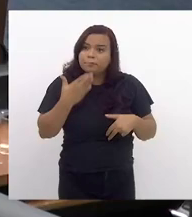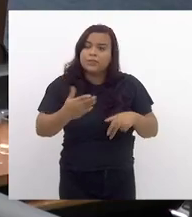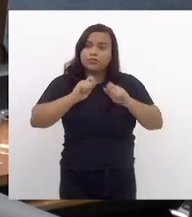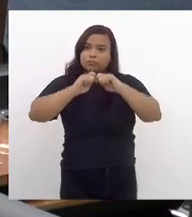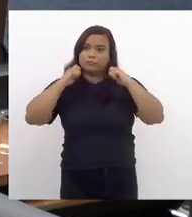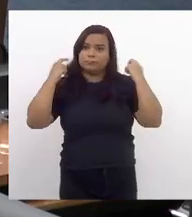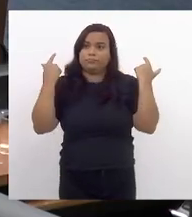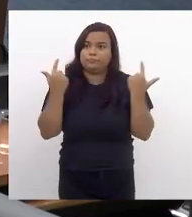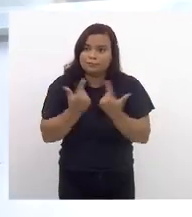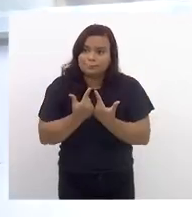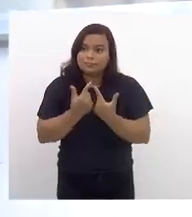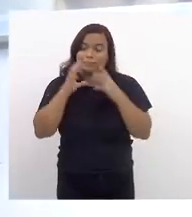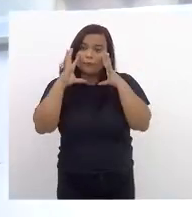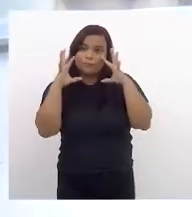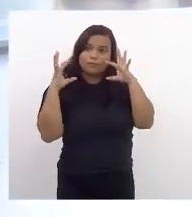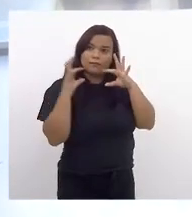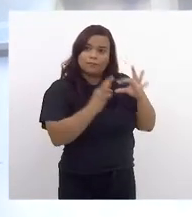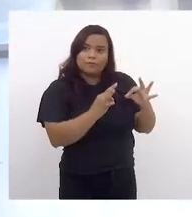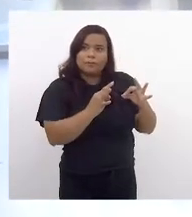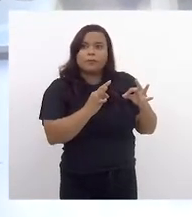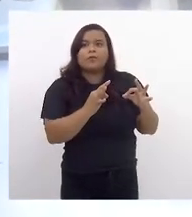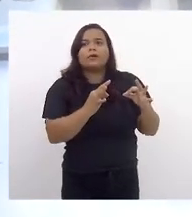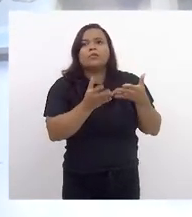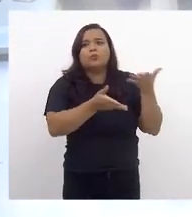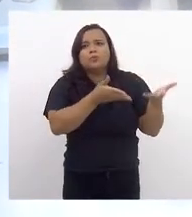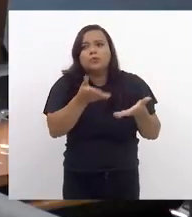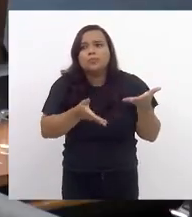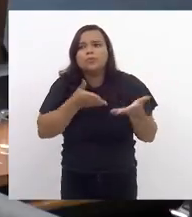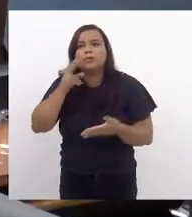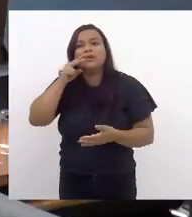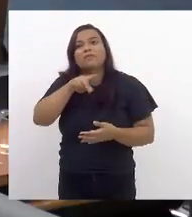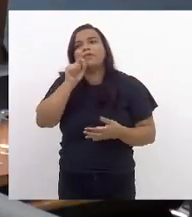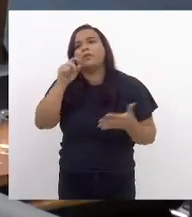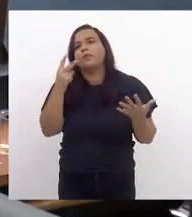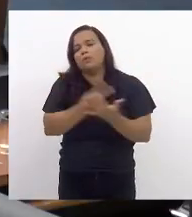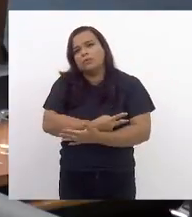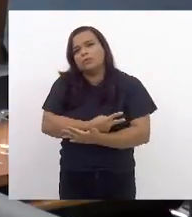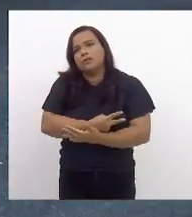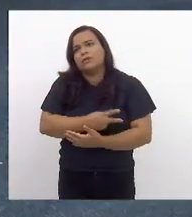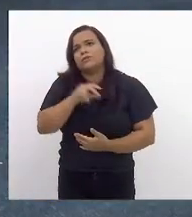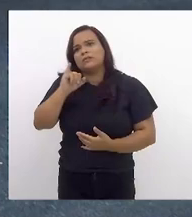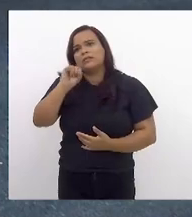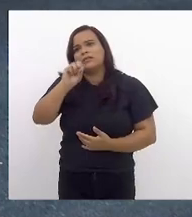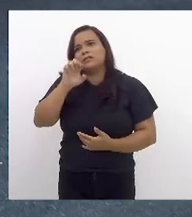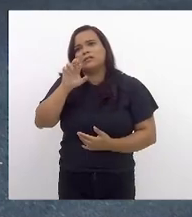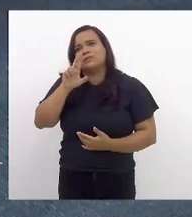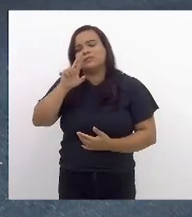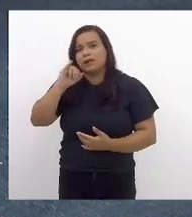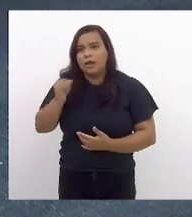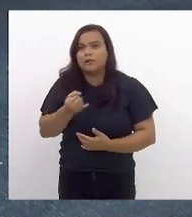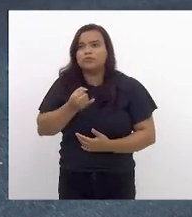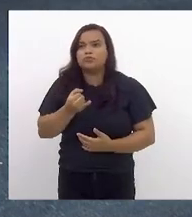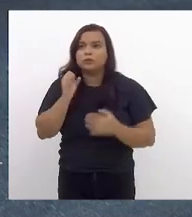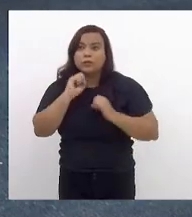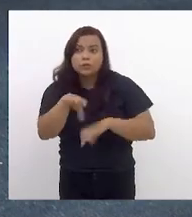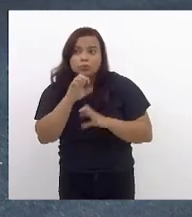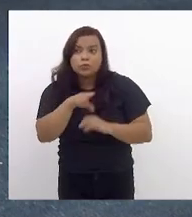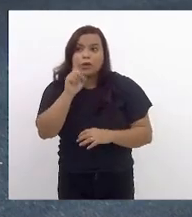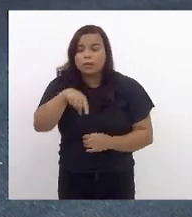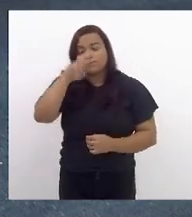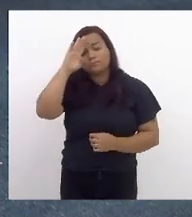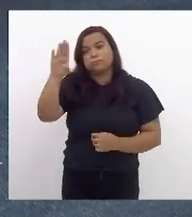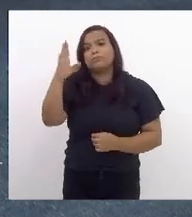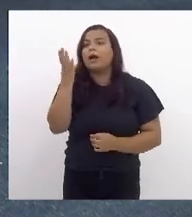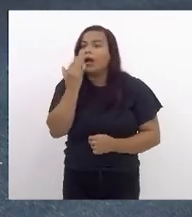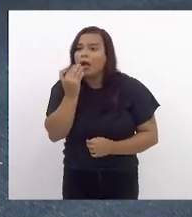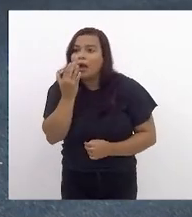Legislativa tenha um olhar cuidadoso sobre o que está acontecendo com o ISERJ. Educação é prioridade. Alimento de qualidade